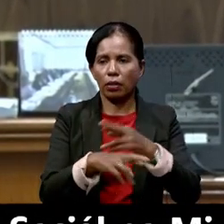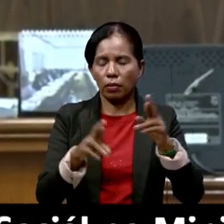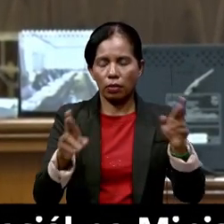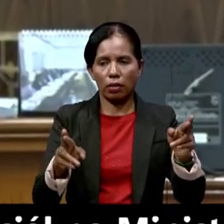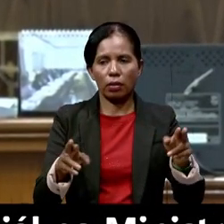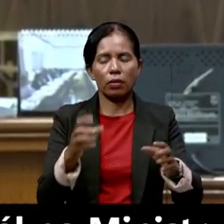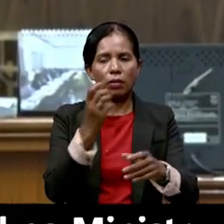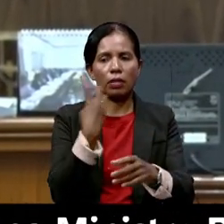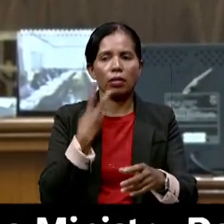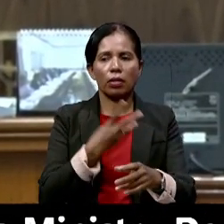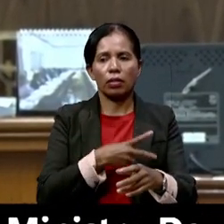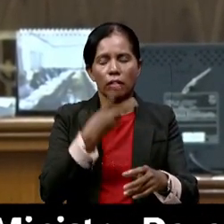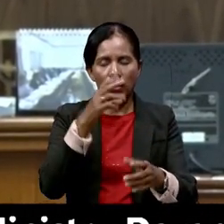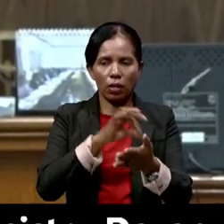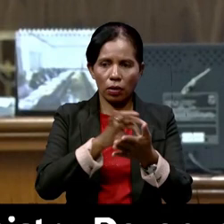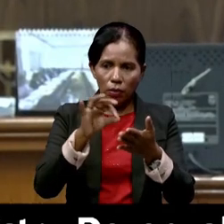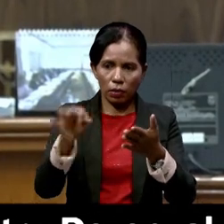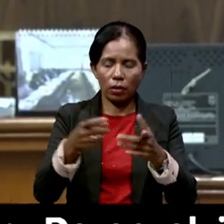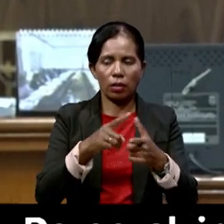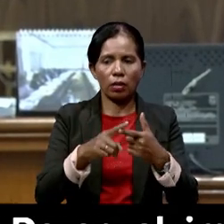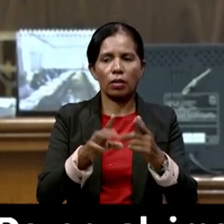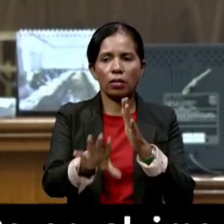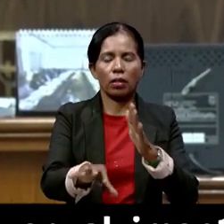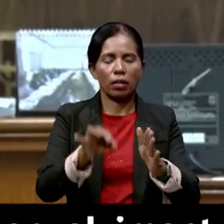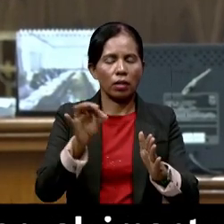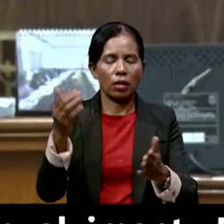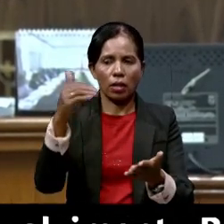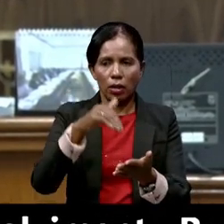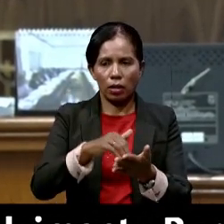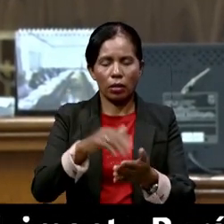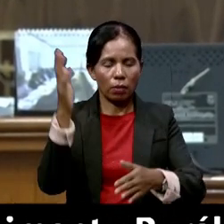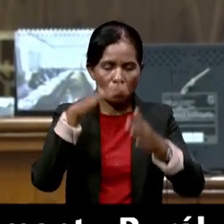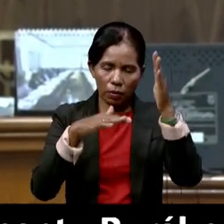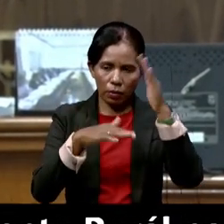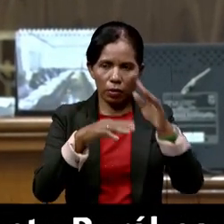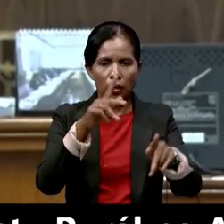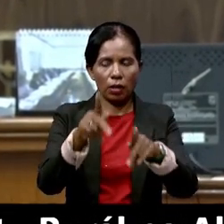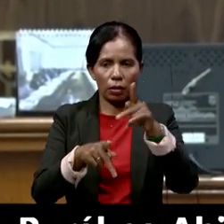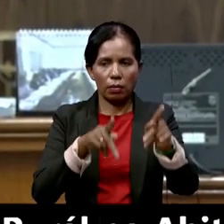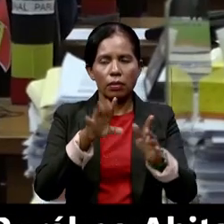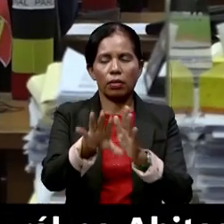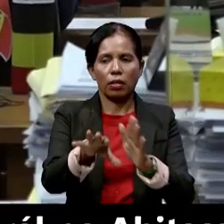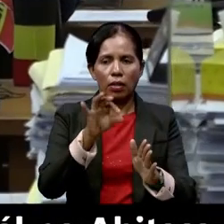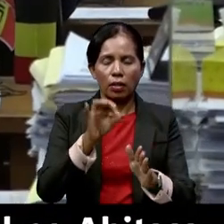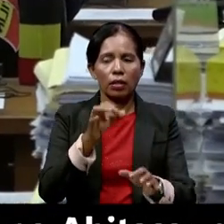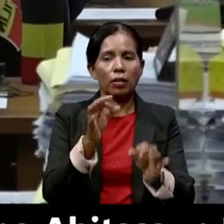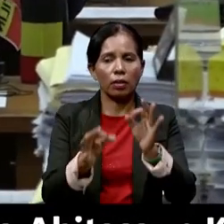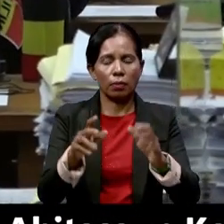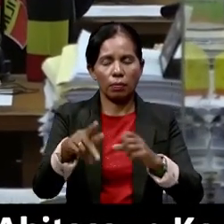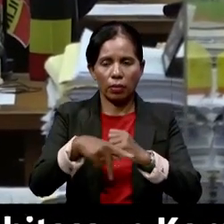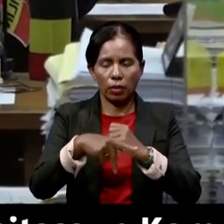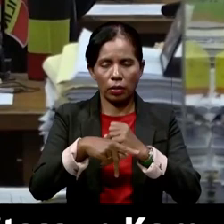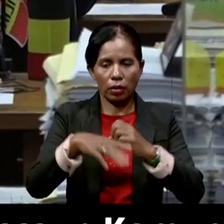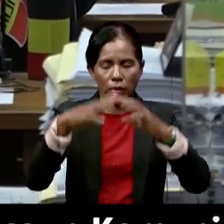mandato, mas que está sem halo contas, a tu ili fali que lá ili, ne problema, povo mas sem ili. Mas que bancada oposição crítica,